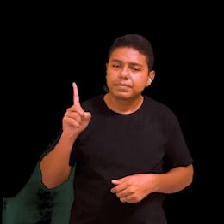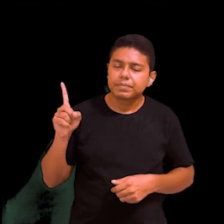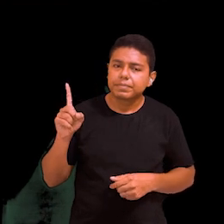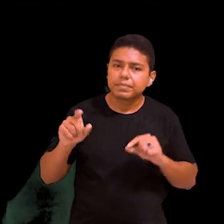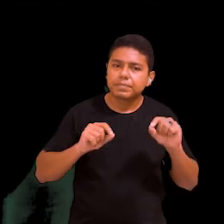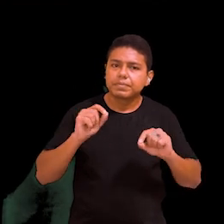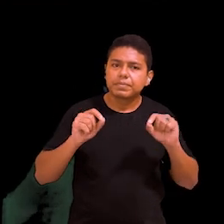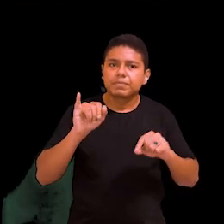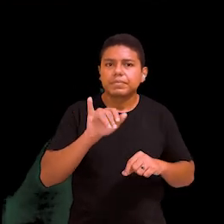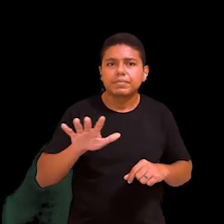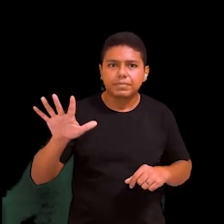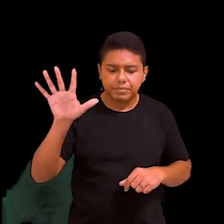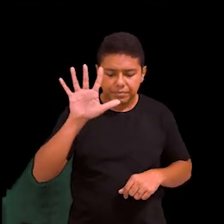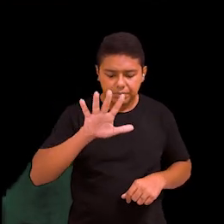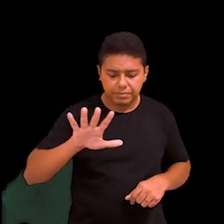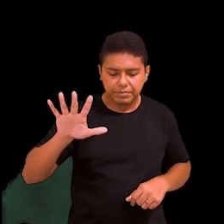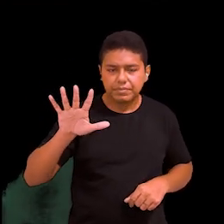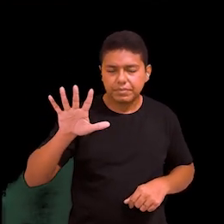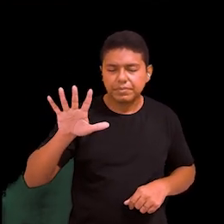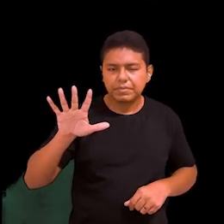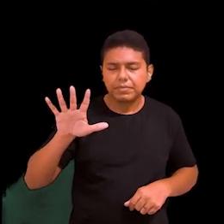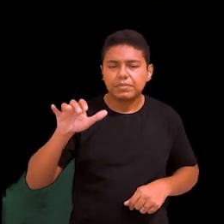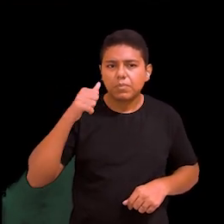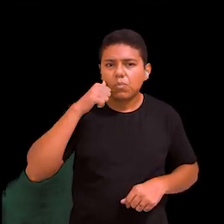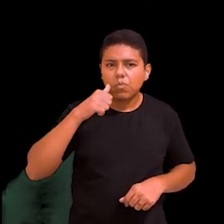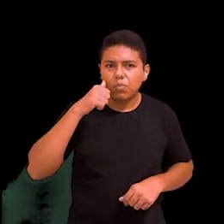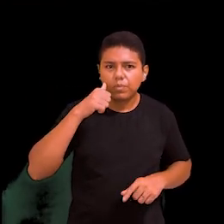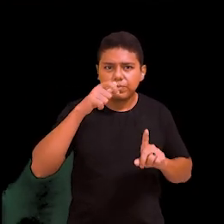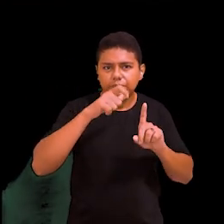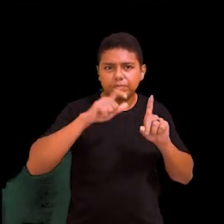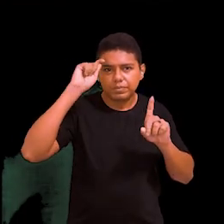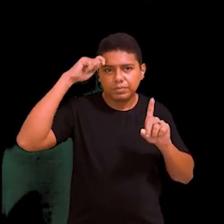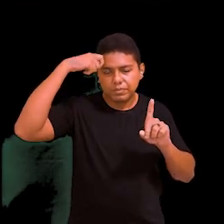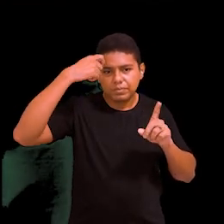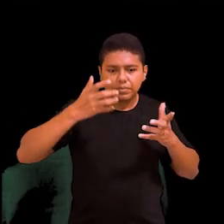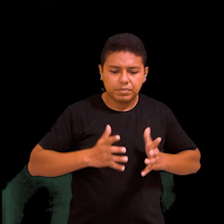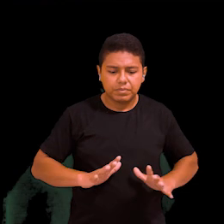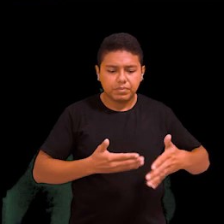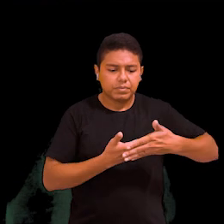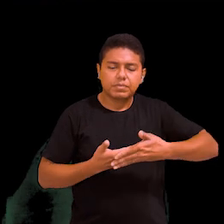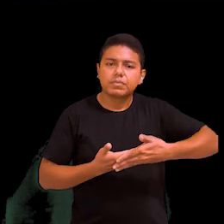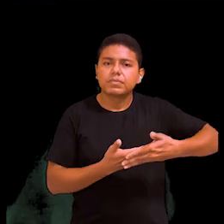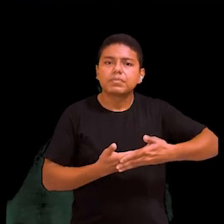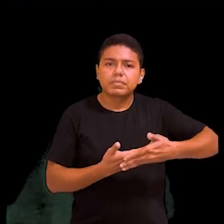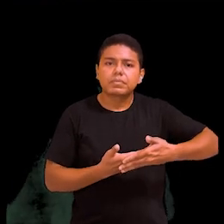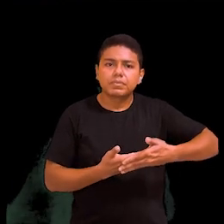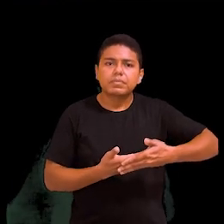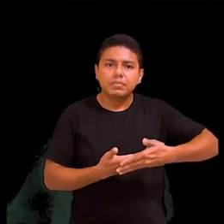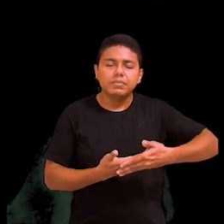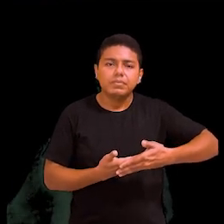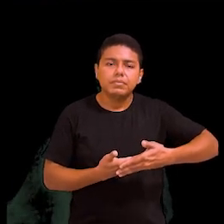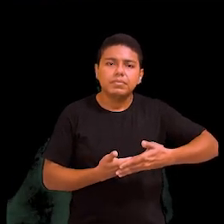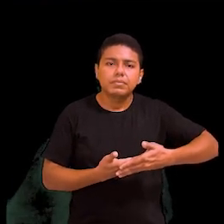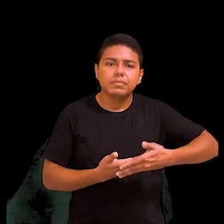slide que tem no canto lateral direito a imagem de uma puérpera negra